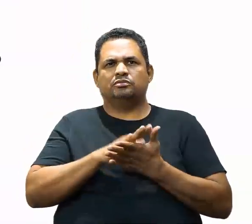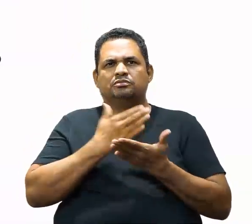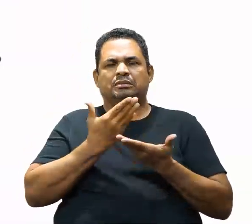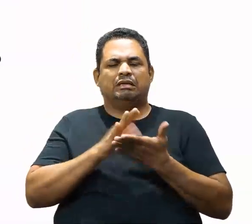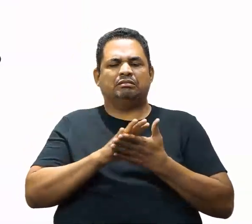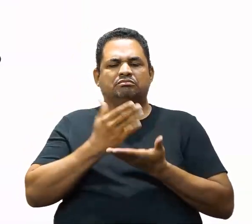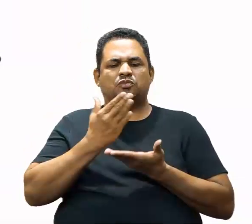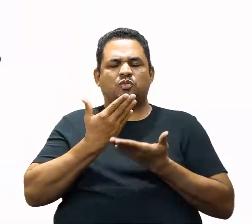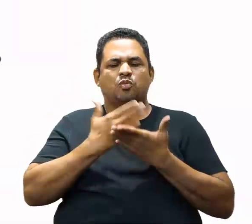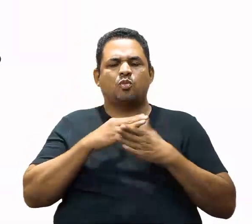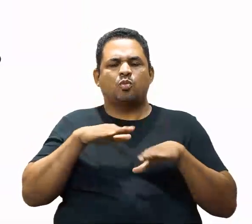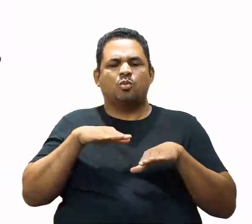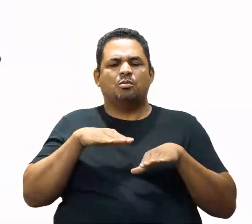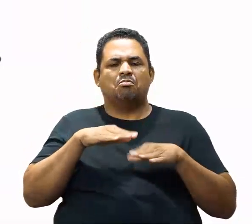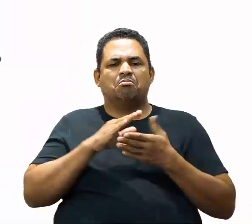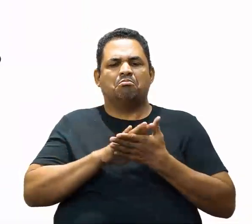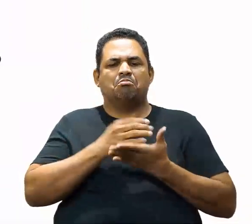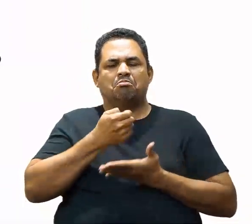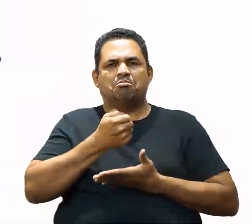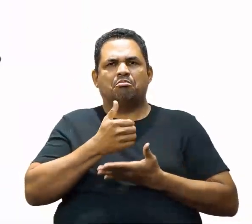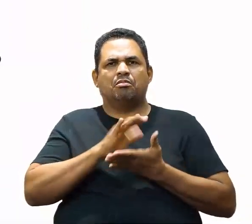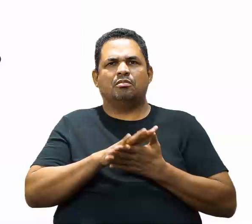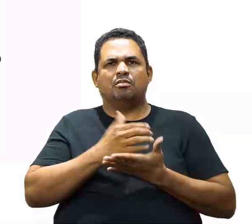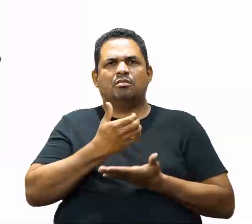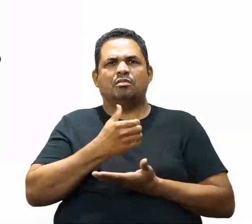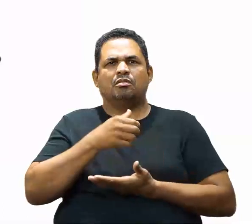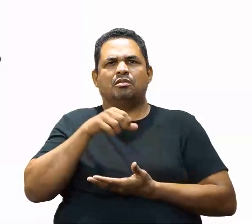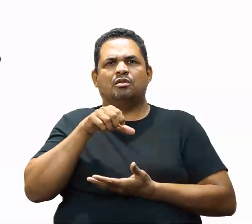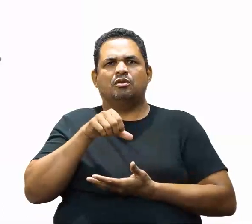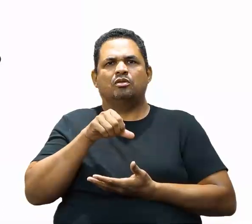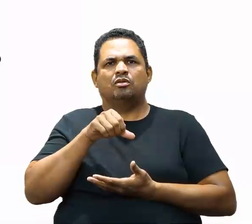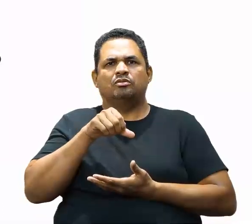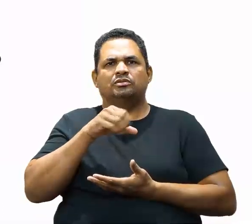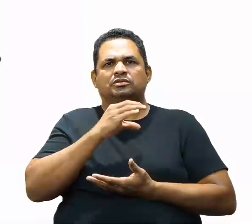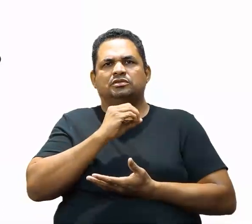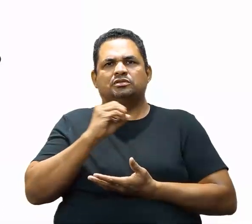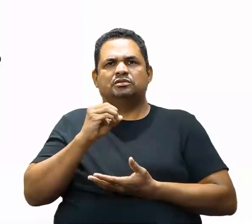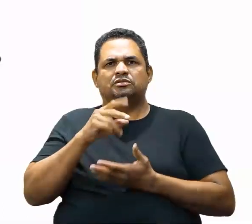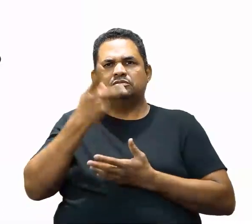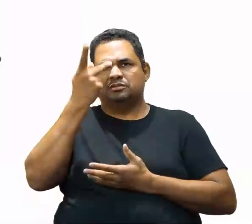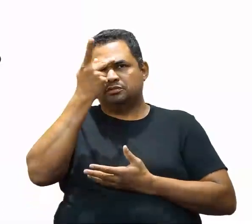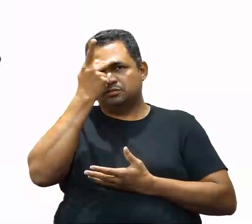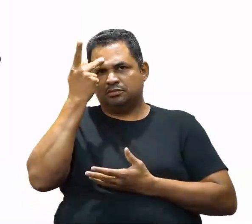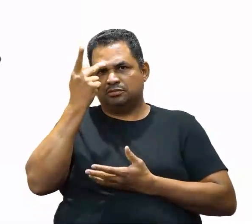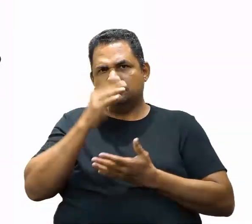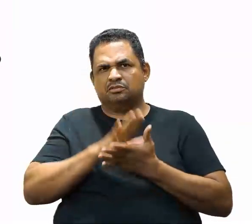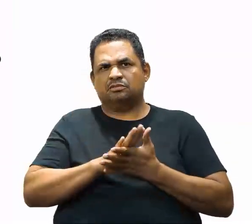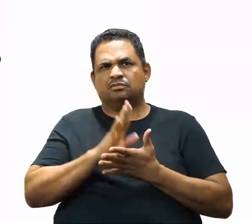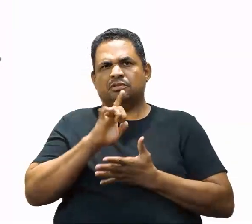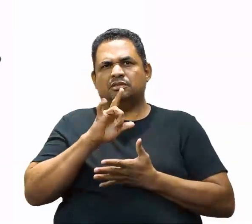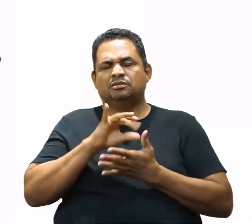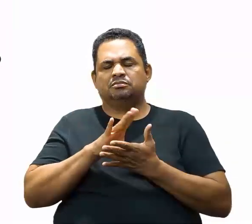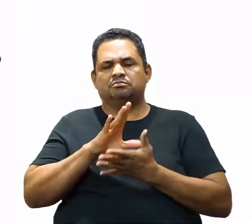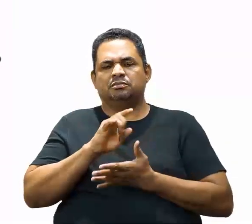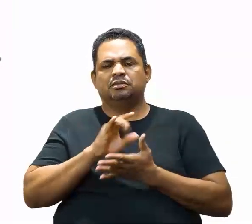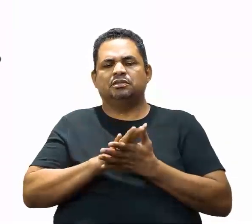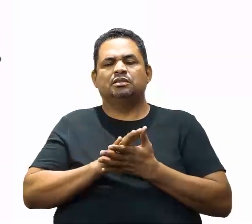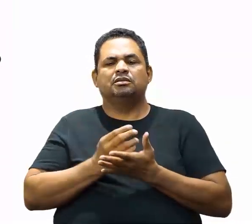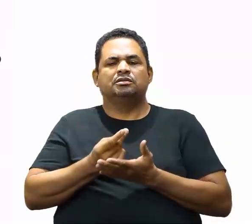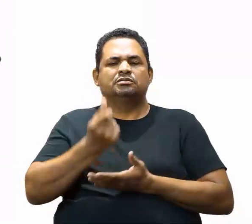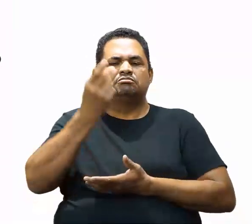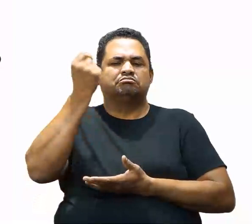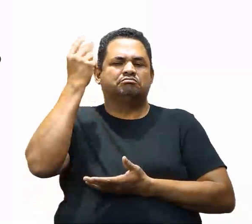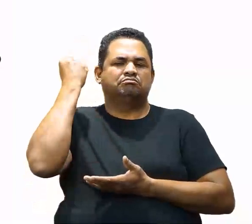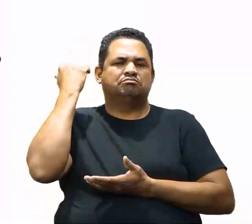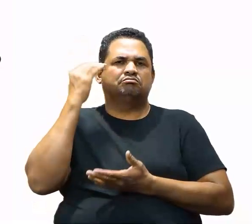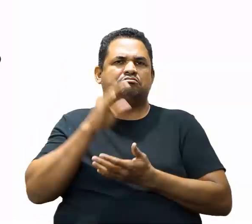falada por 900 mil pessoas, e ela é uma língua oficial do país basco, e é uma das mais antigas, nossa, até mesmo